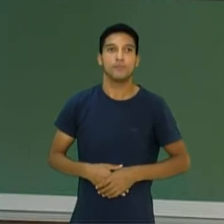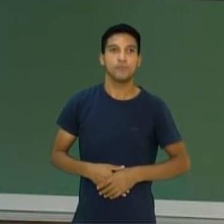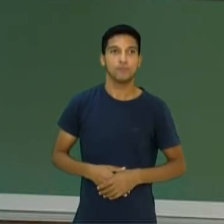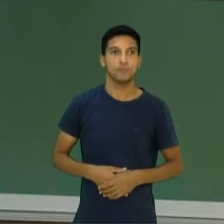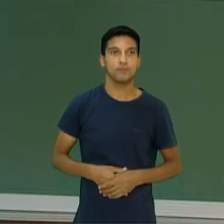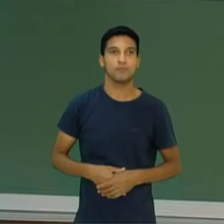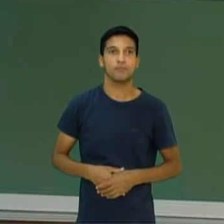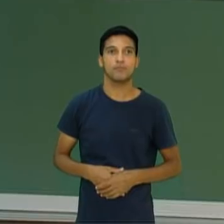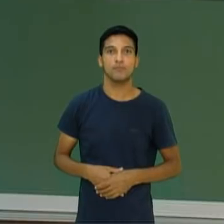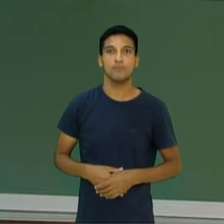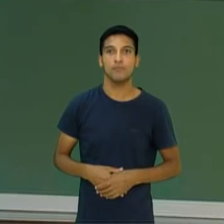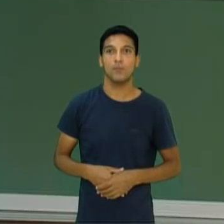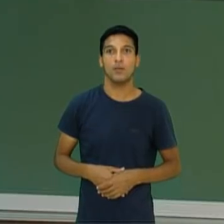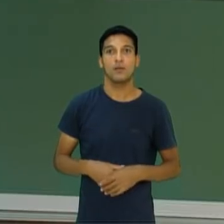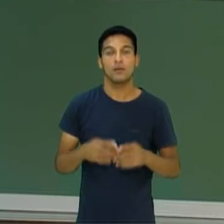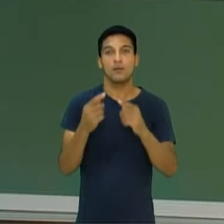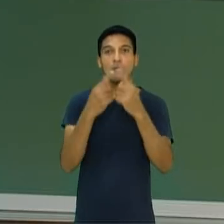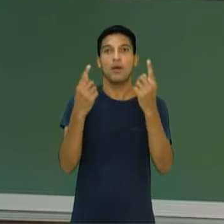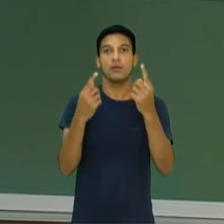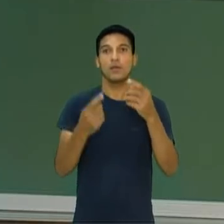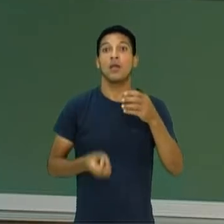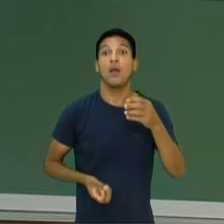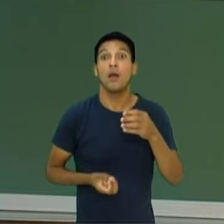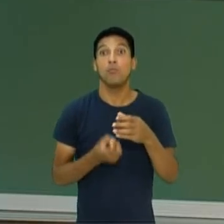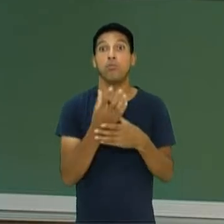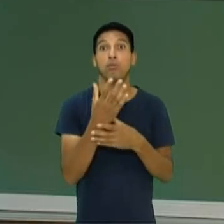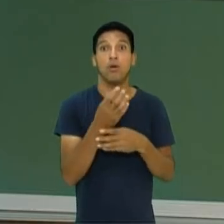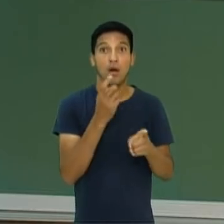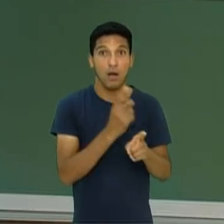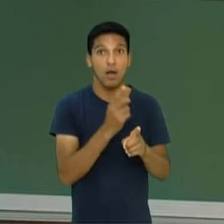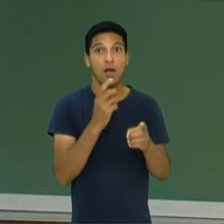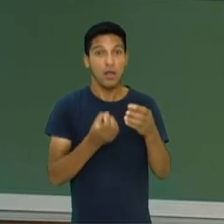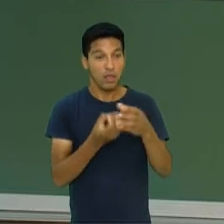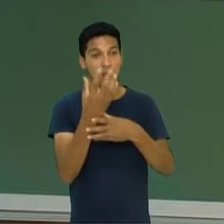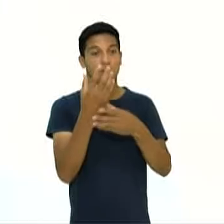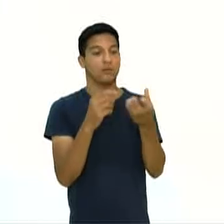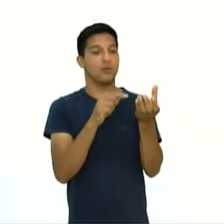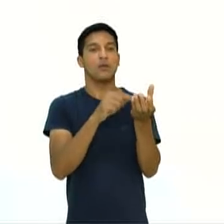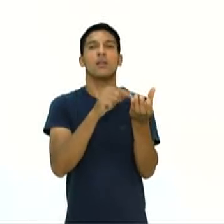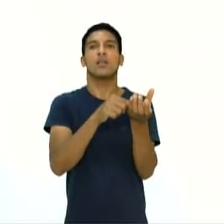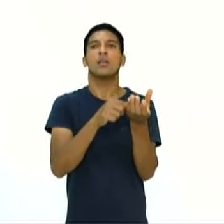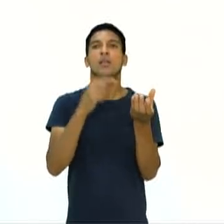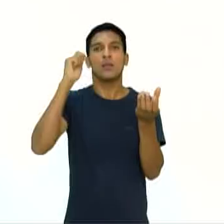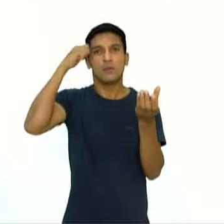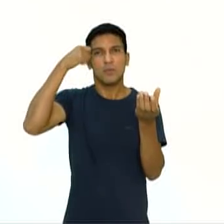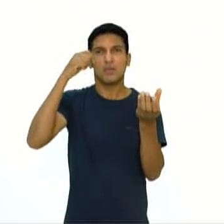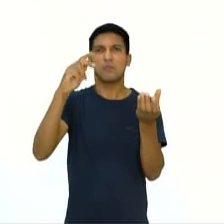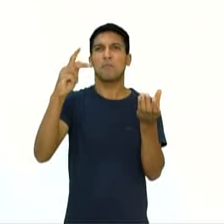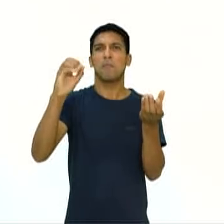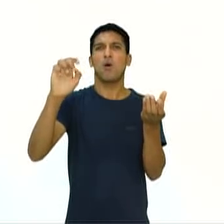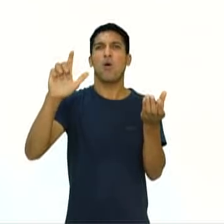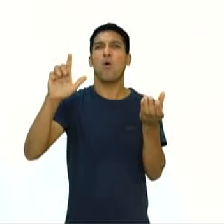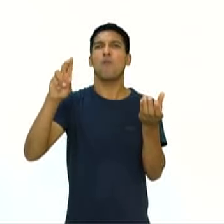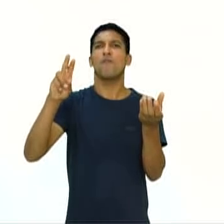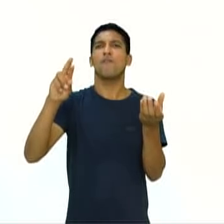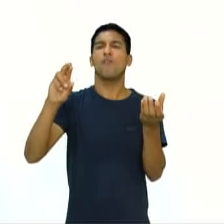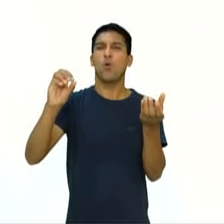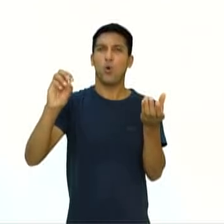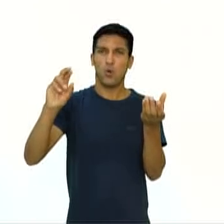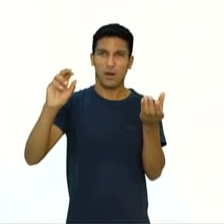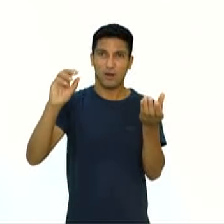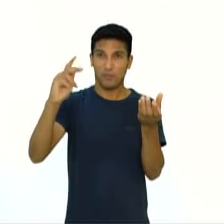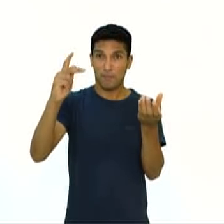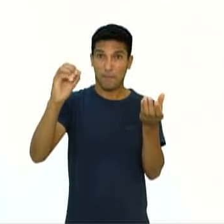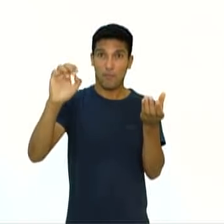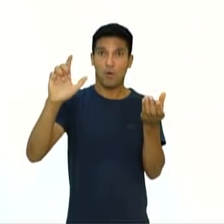Com a descoberta da pólvora e o desenvolvimento de armas mais poderosas, o arqueirismo se transformou em